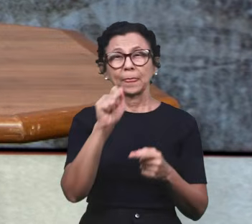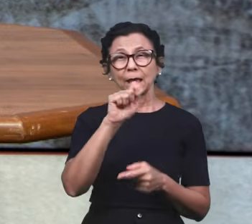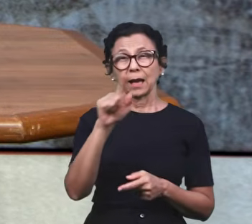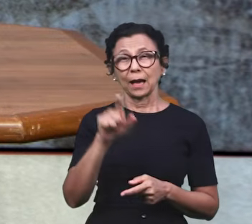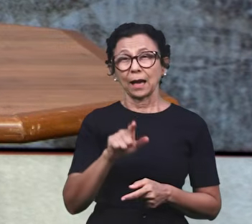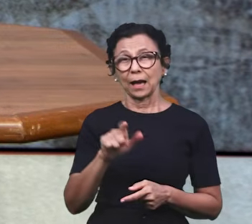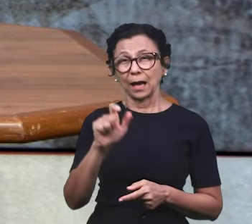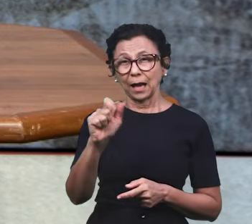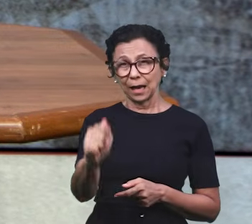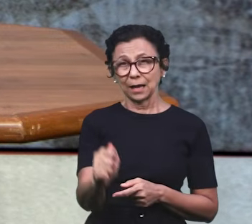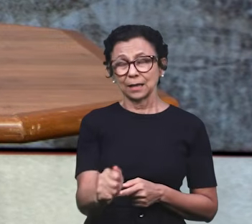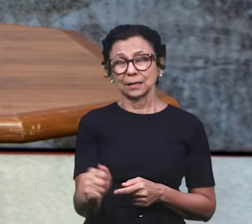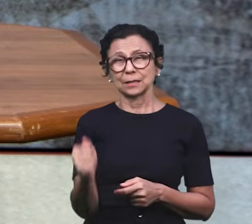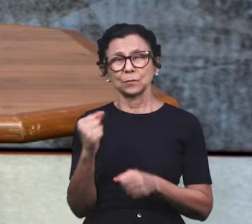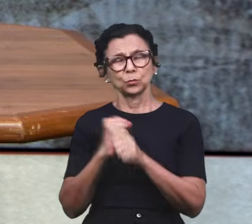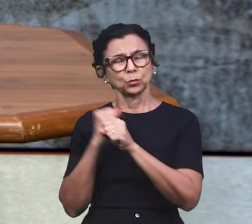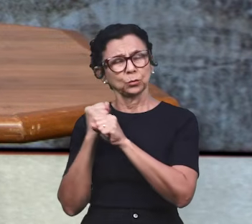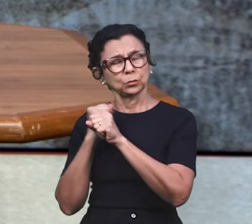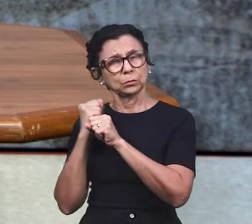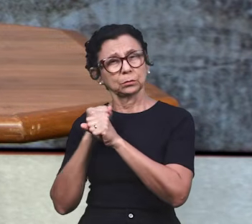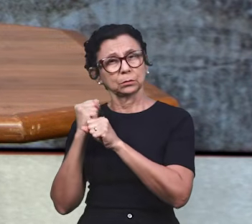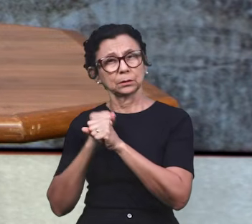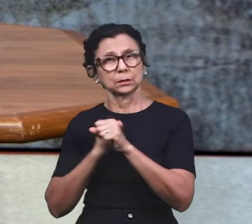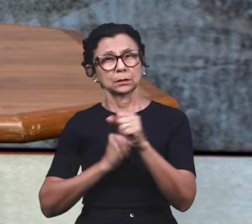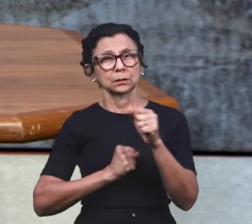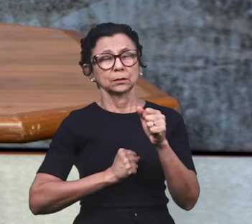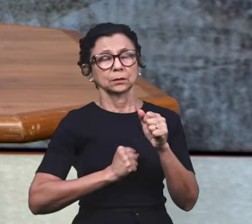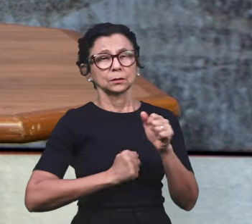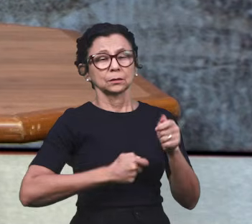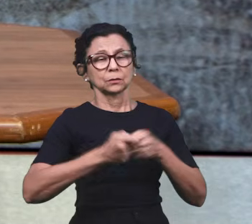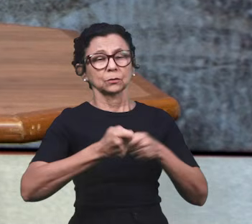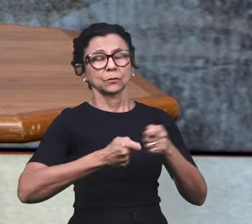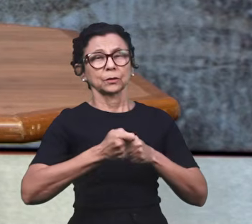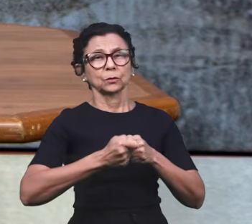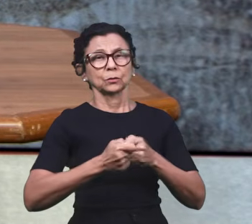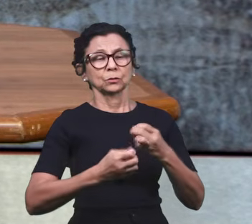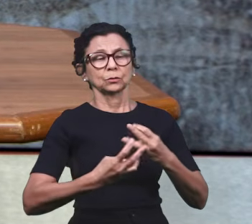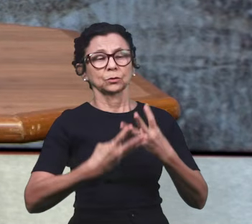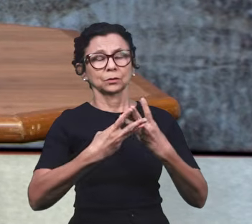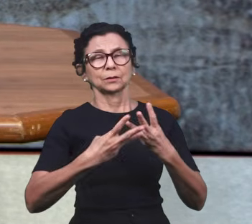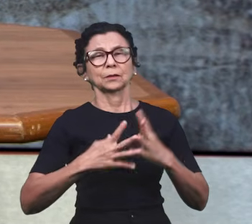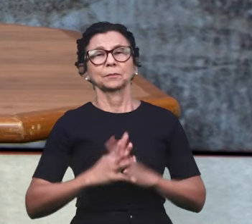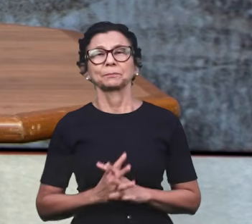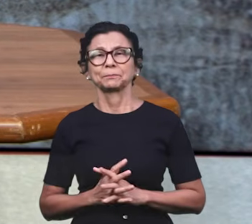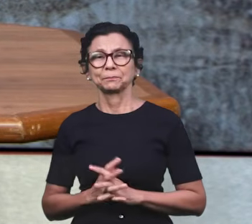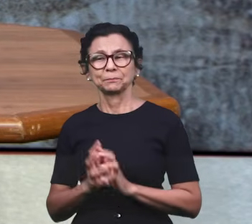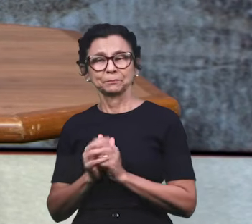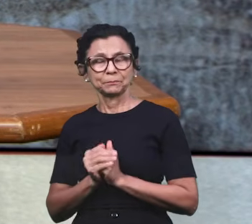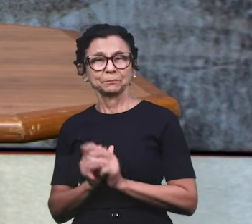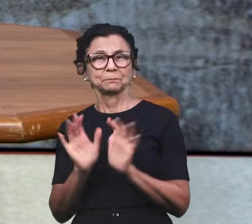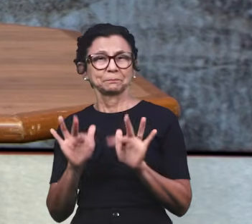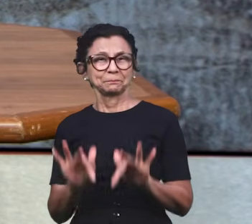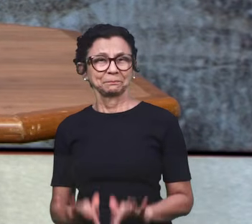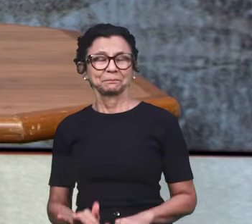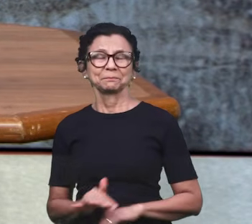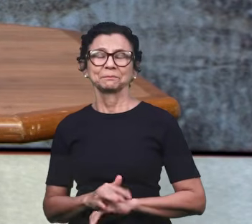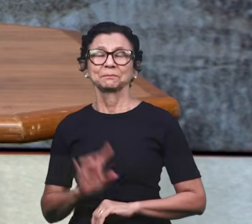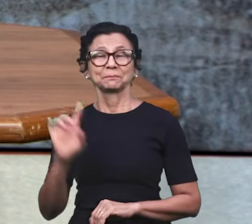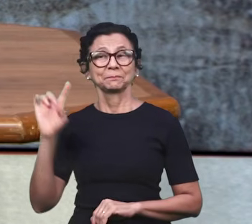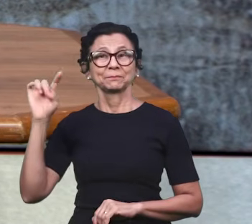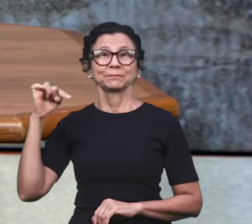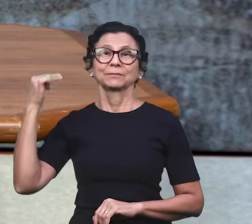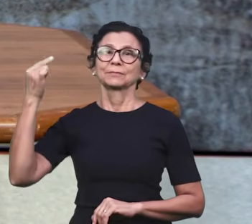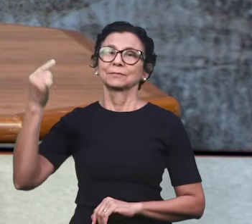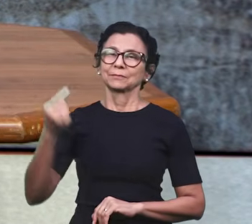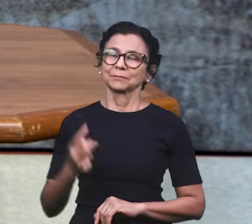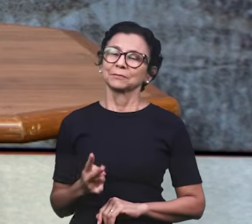longo, em Judá. Amém, irmãos? Vamos encerrando aqui o nosso episódio por hoje. No próximo episódio,